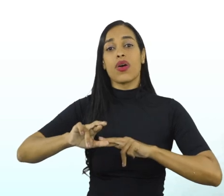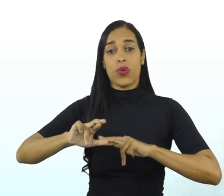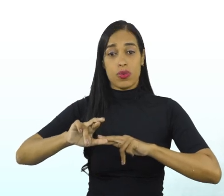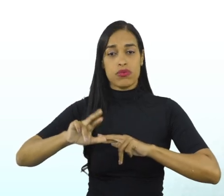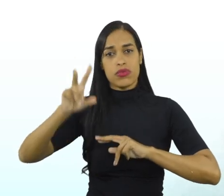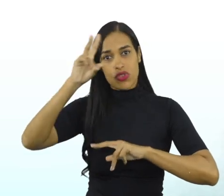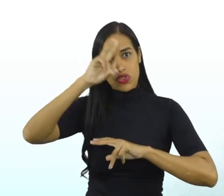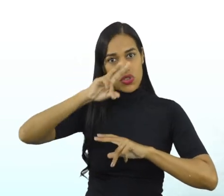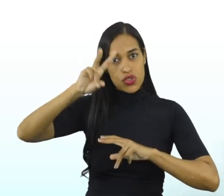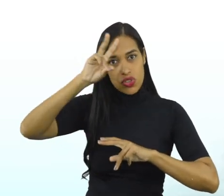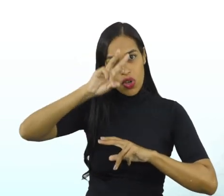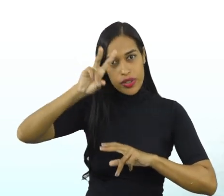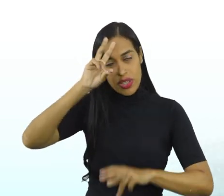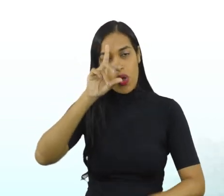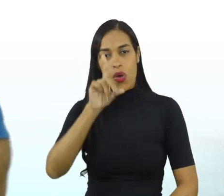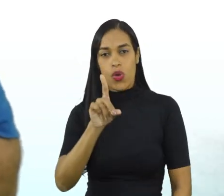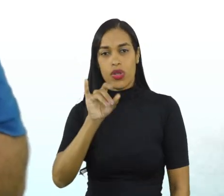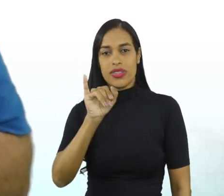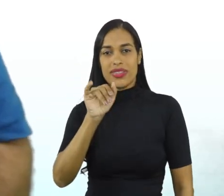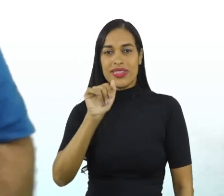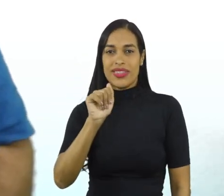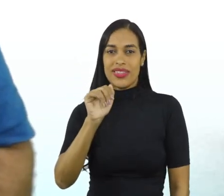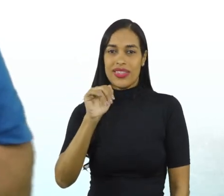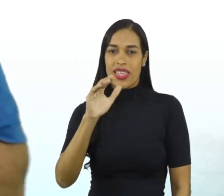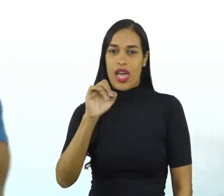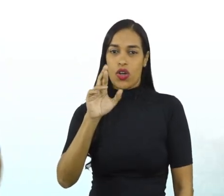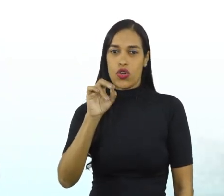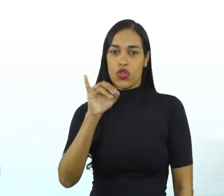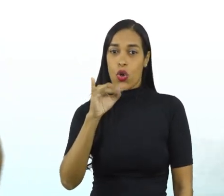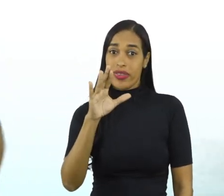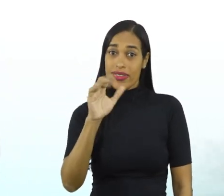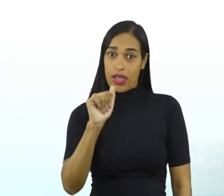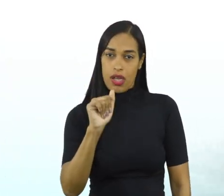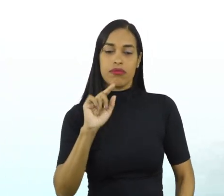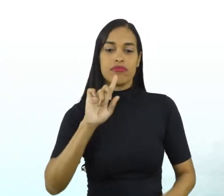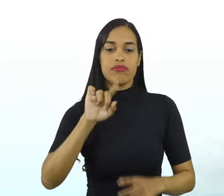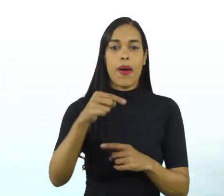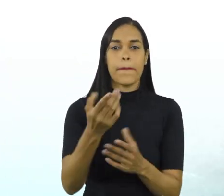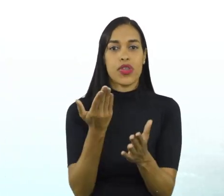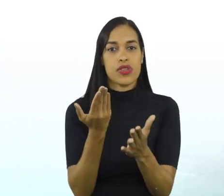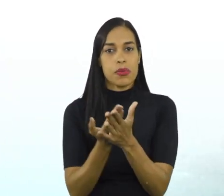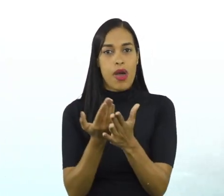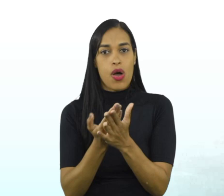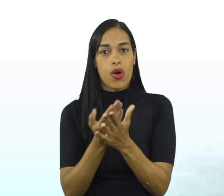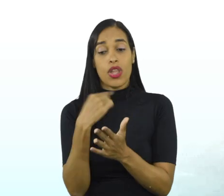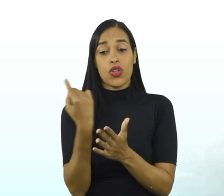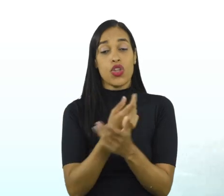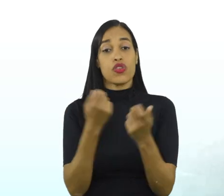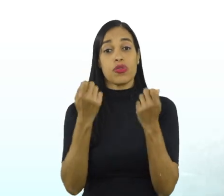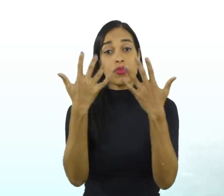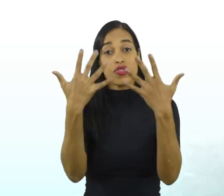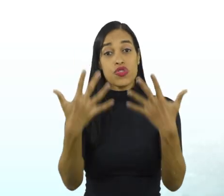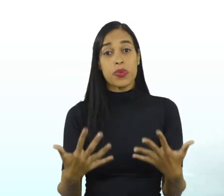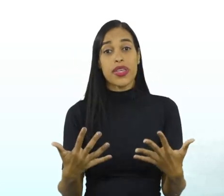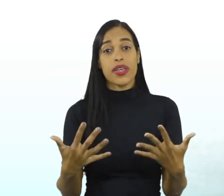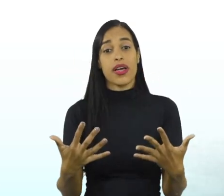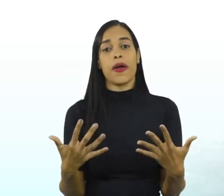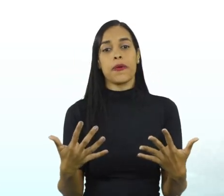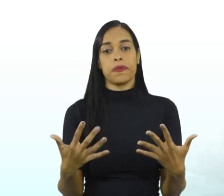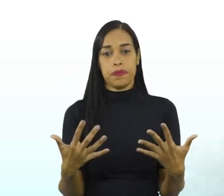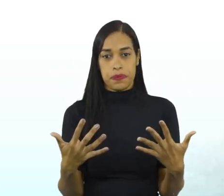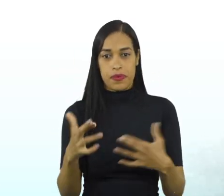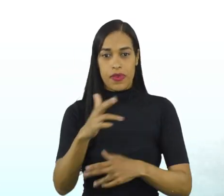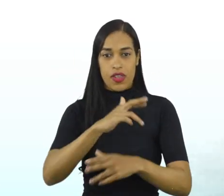que variação é essa? Histórica ou diacrônica. Ok? Na próxima aula, falaremos das